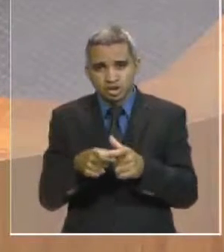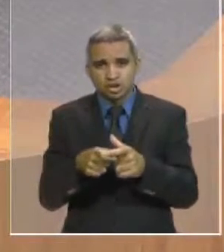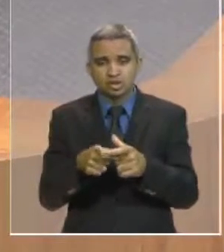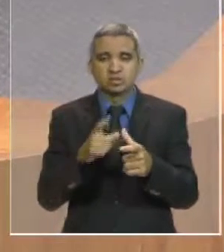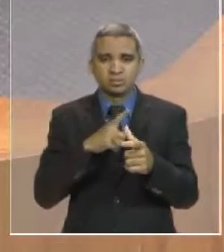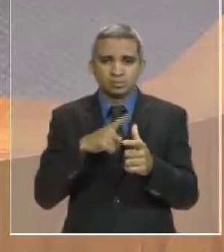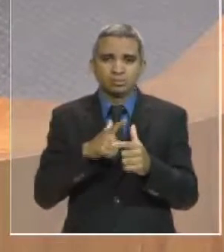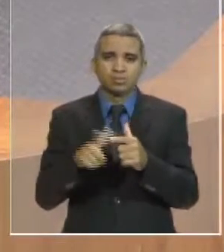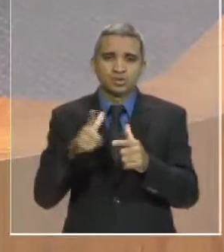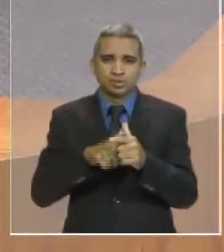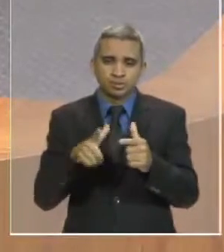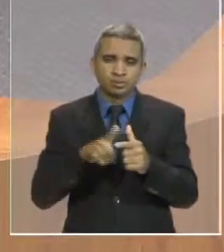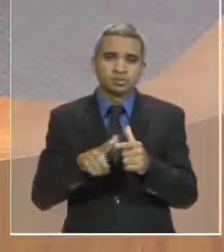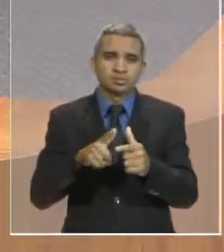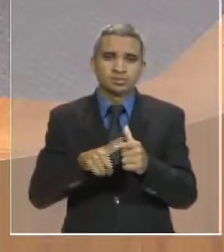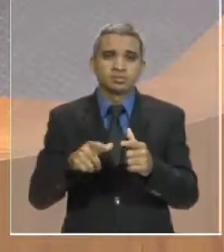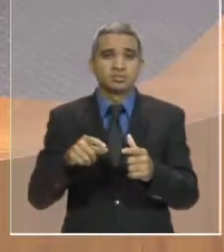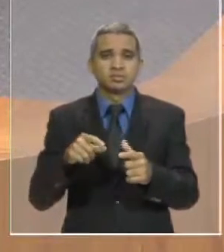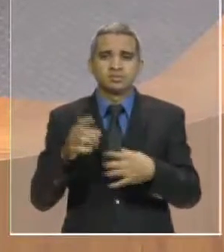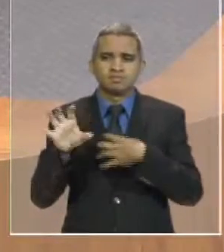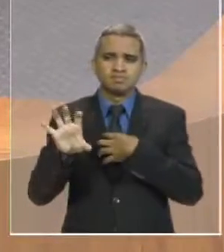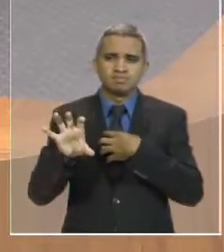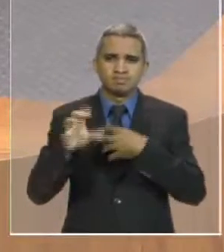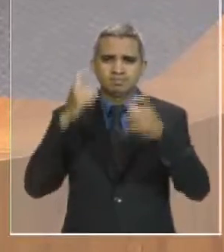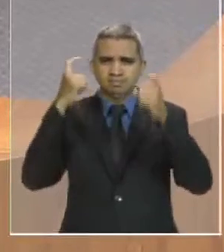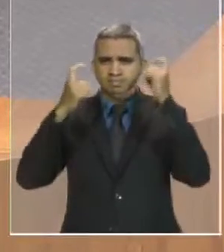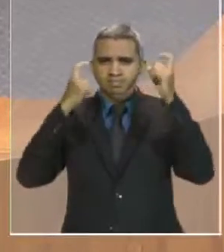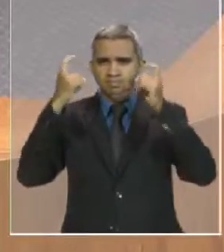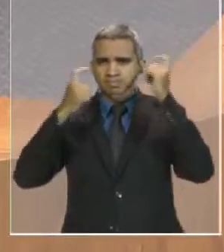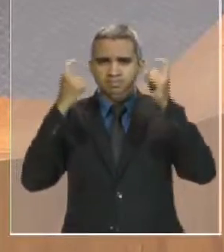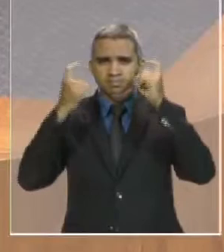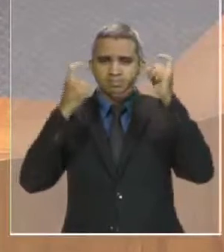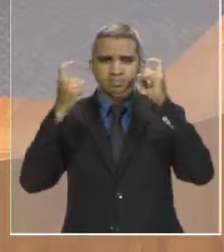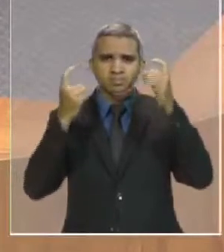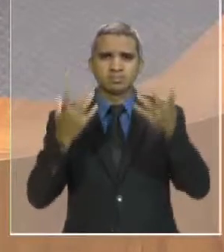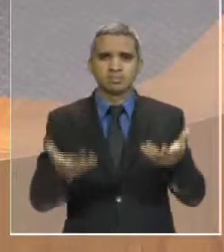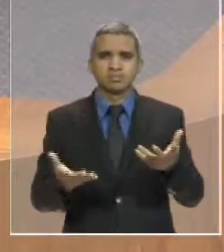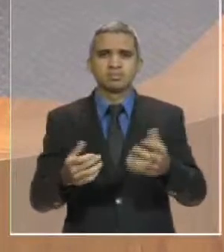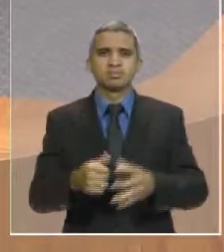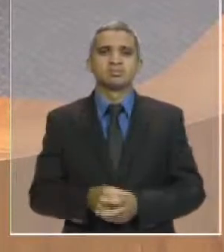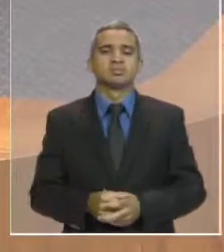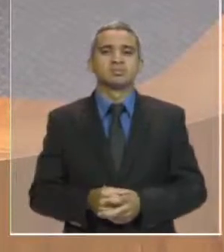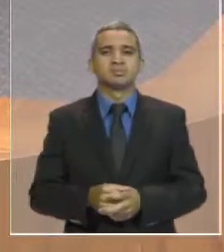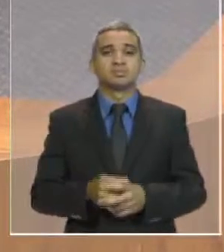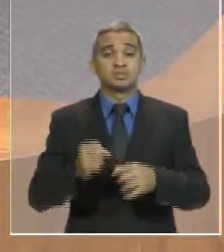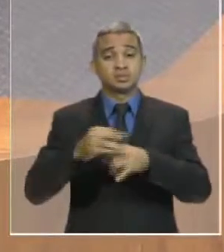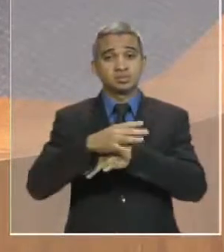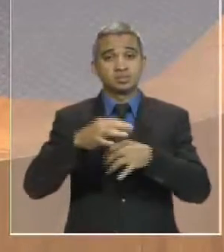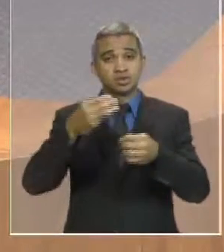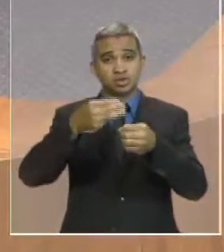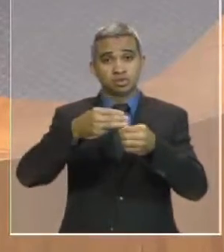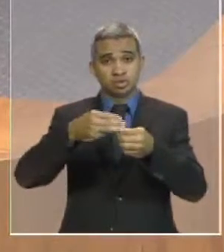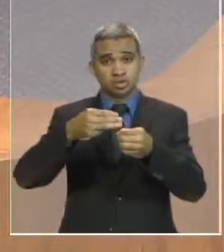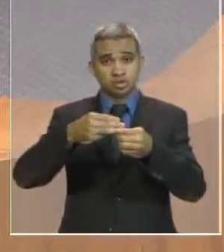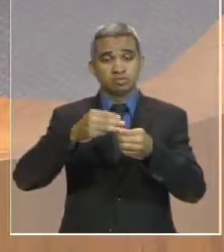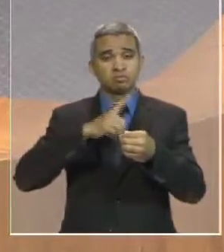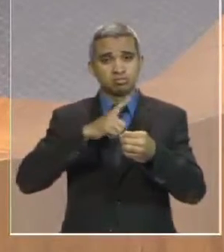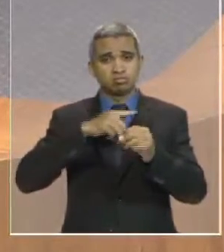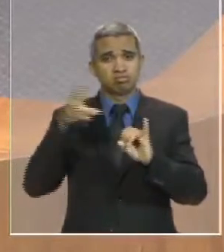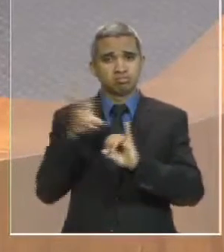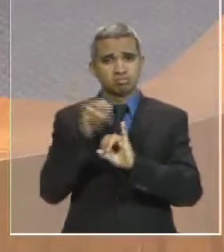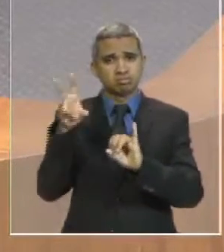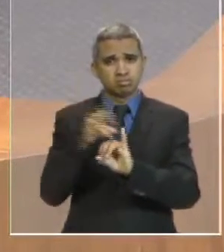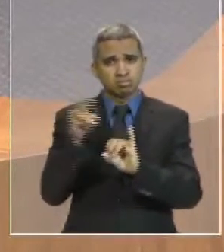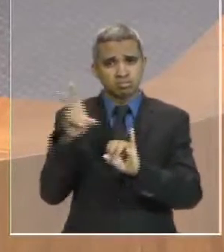deixou preocupados é que o município, com uma arrecadação grande, está entre os 5 que